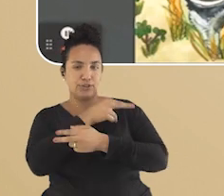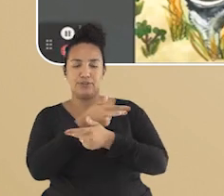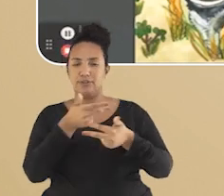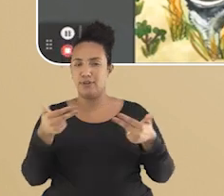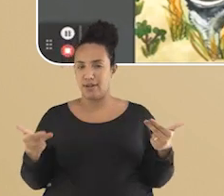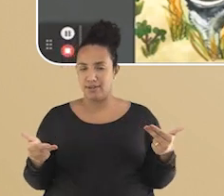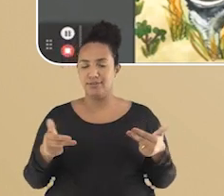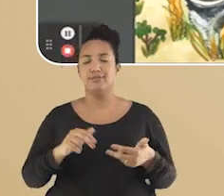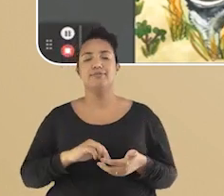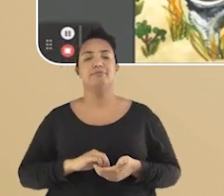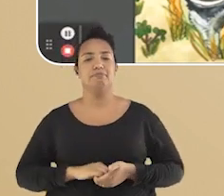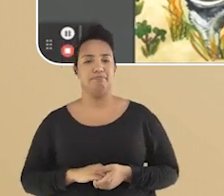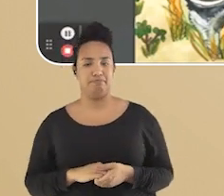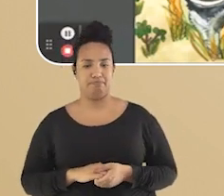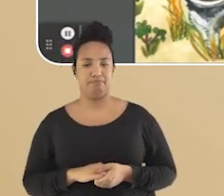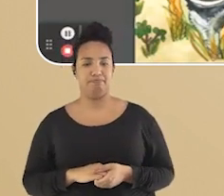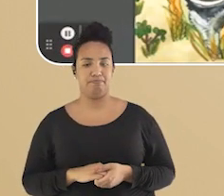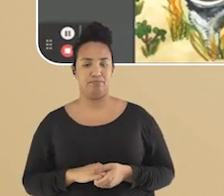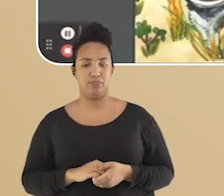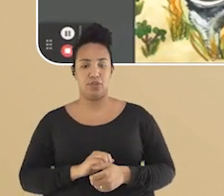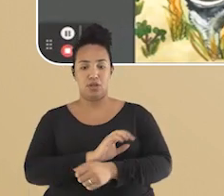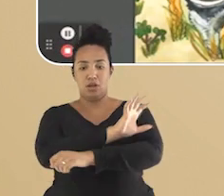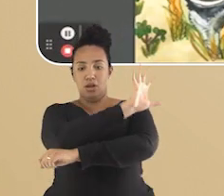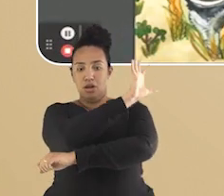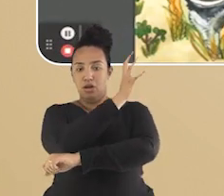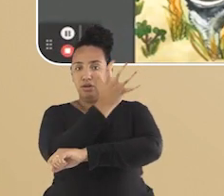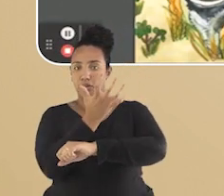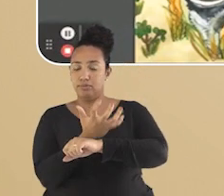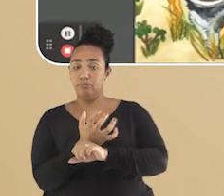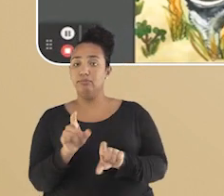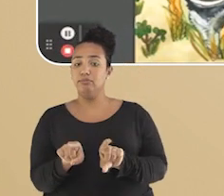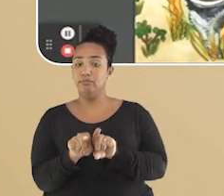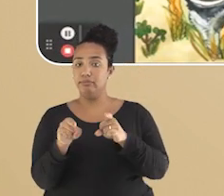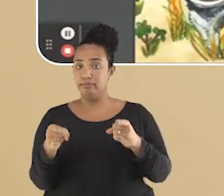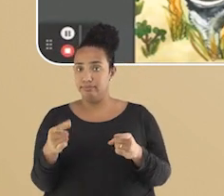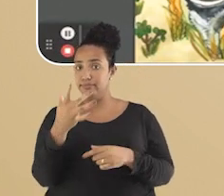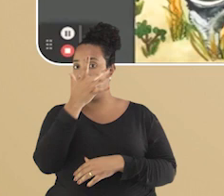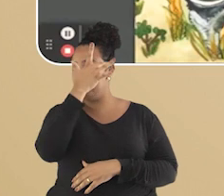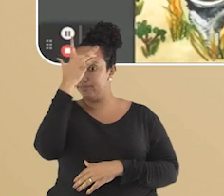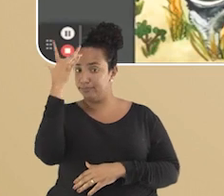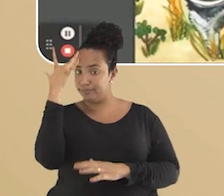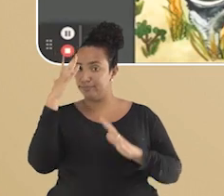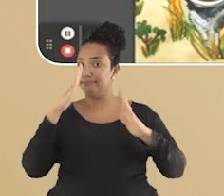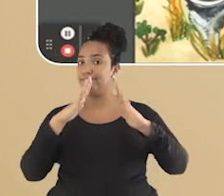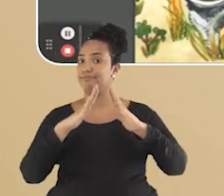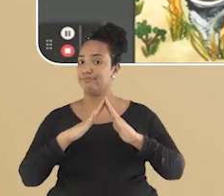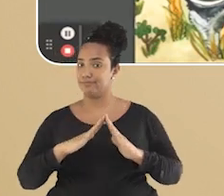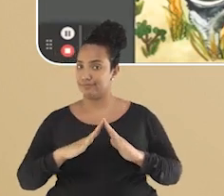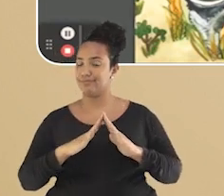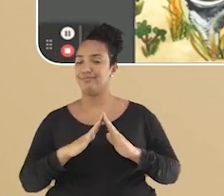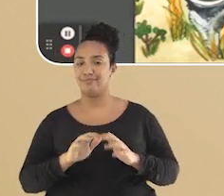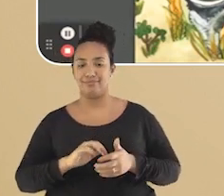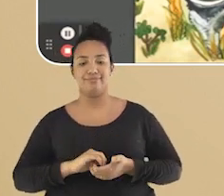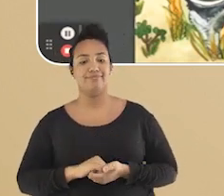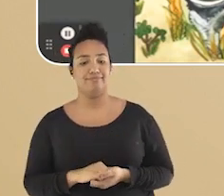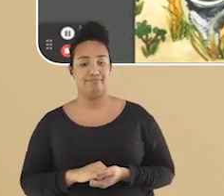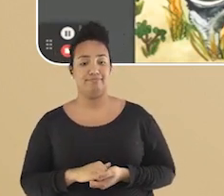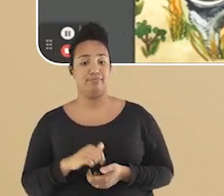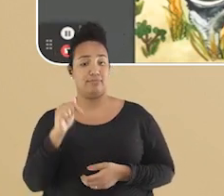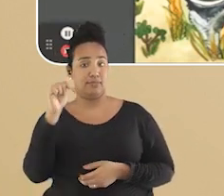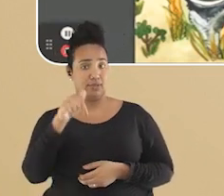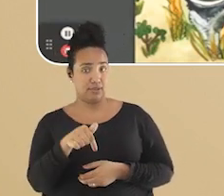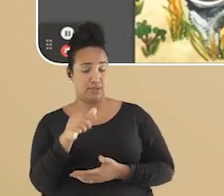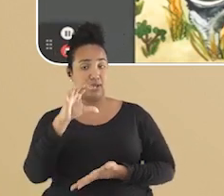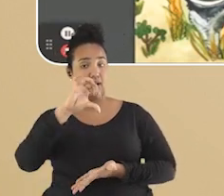muitos animais. No Cerrado também moram pessoas muito legais, como nós. Aqui ficam